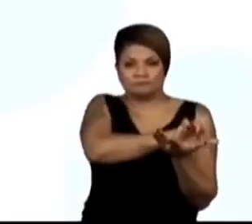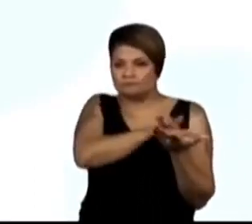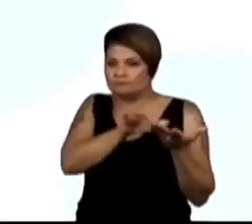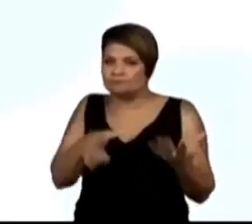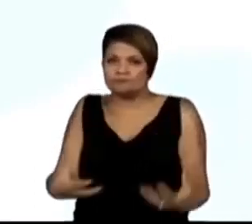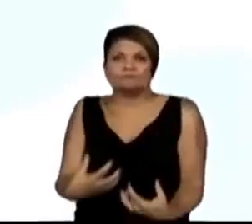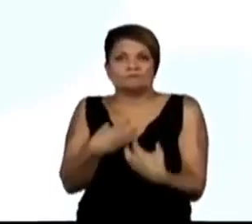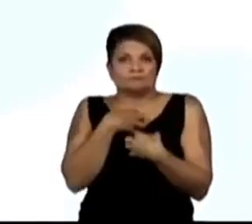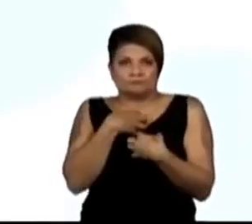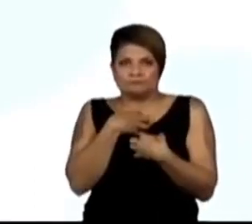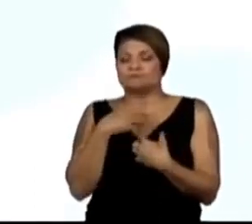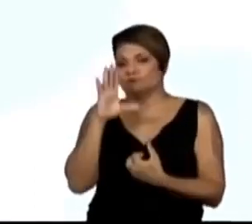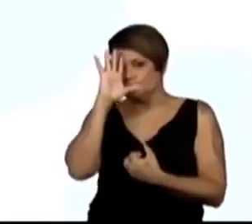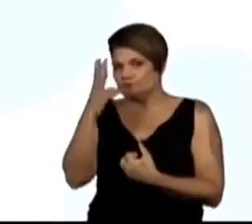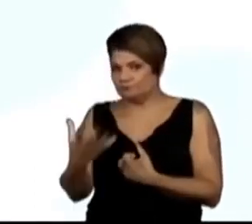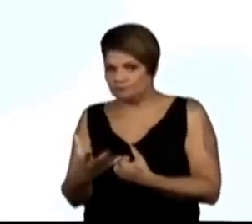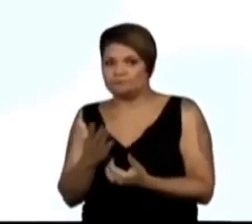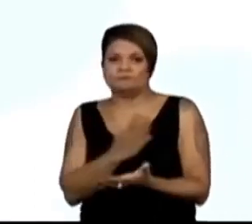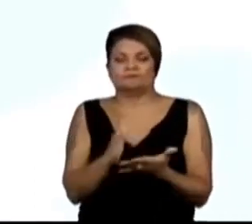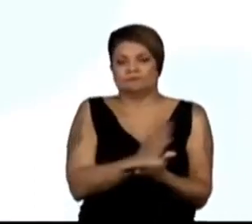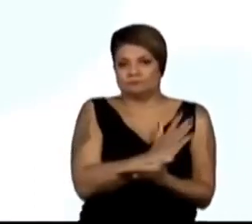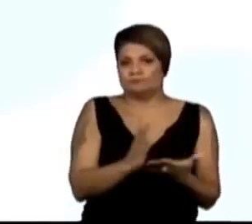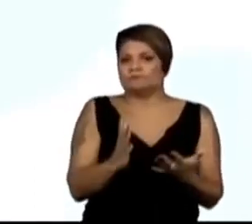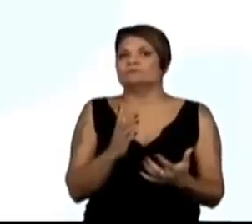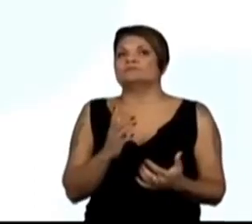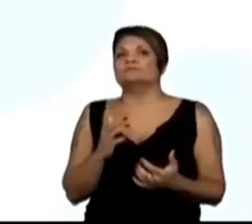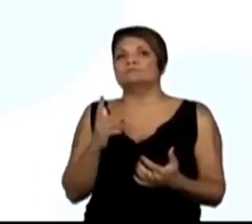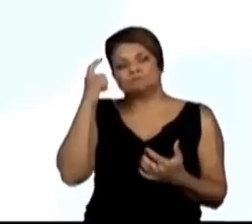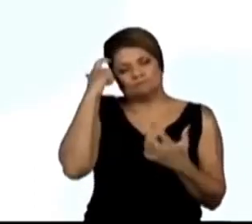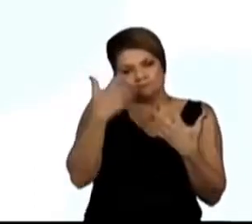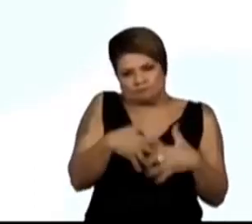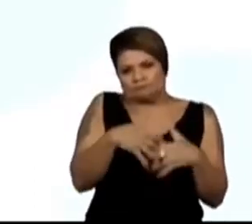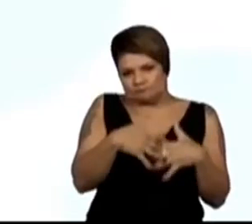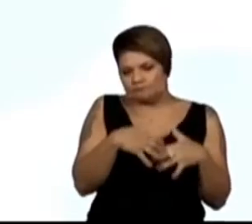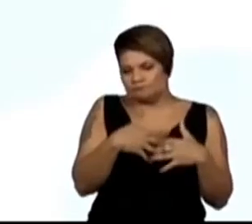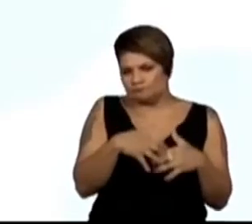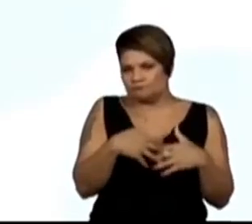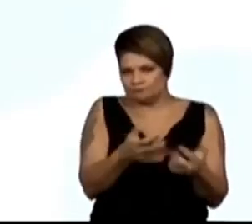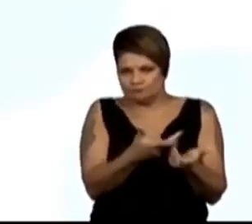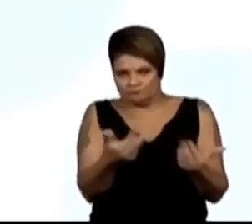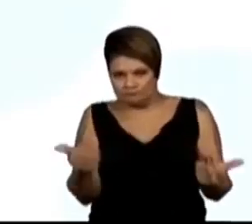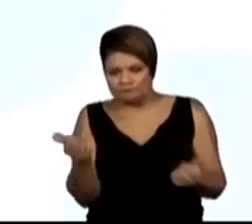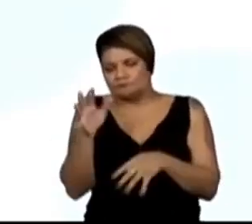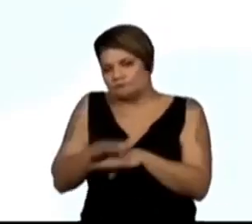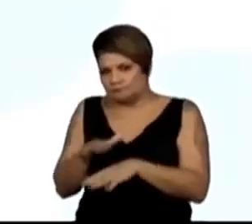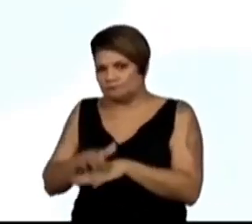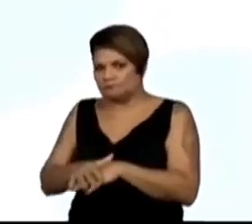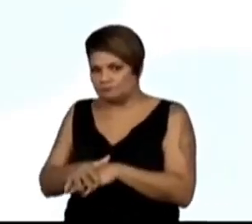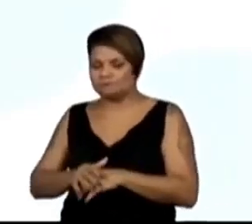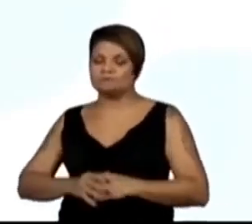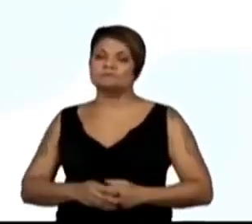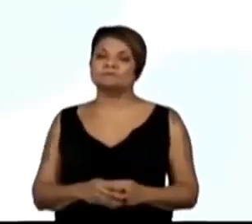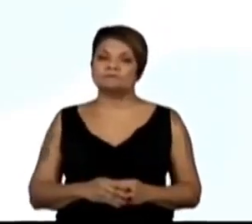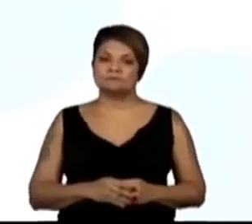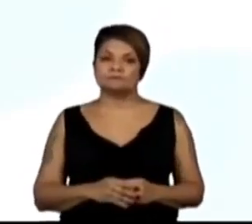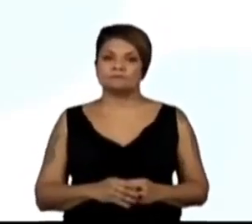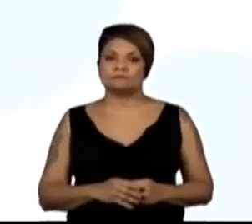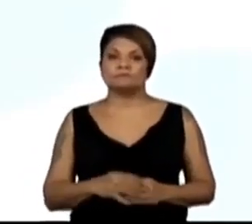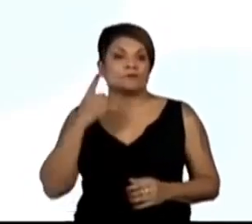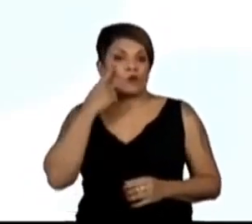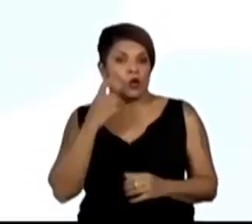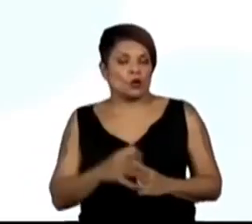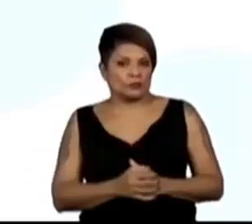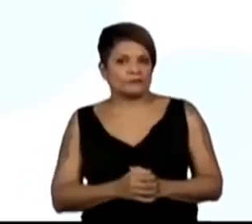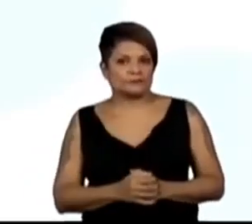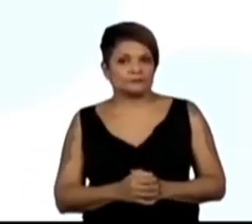maneiras de resolver algumas situações, problema de matemática. E olha só,